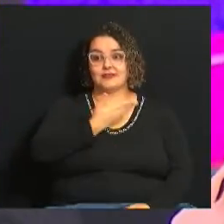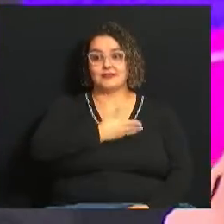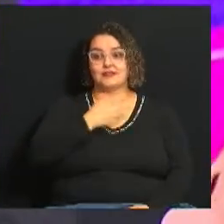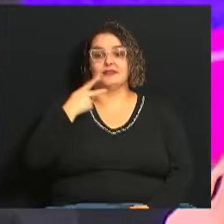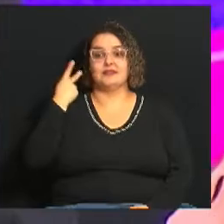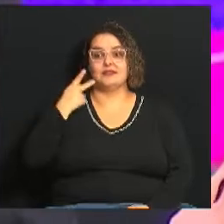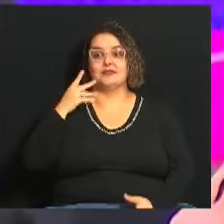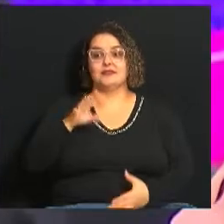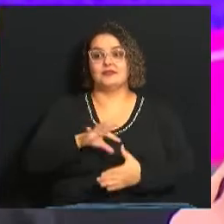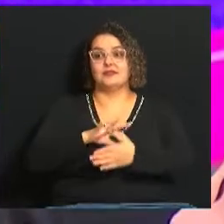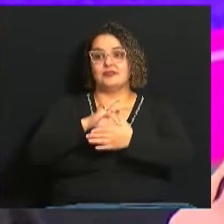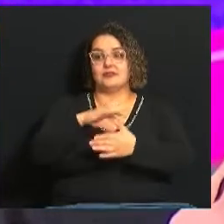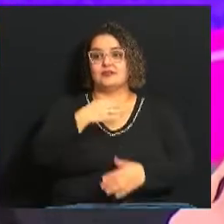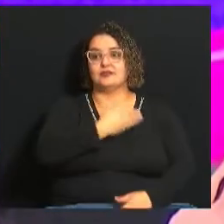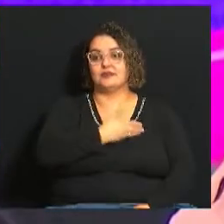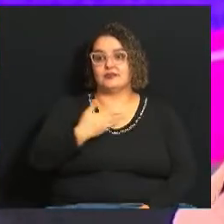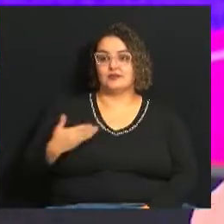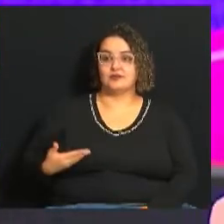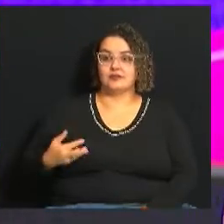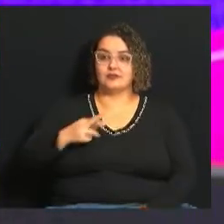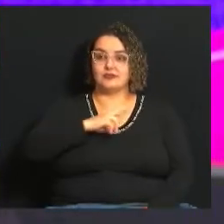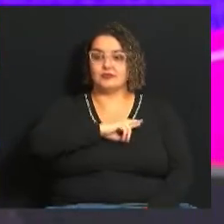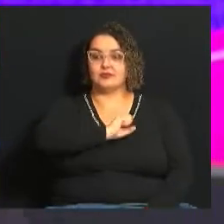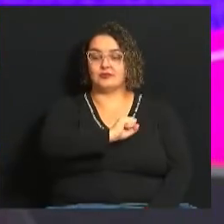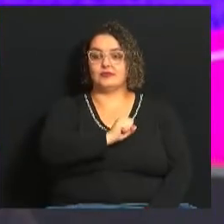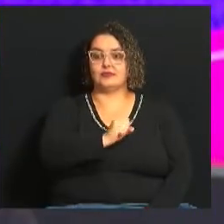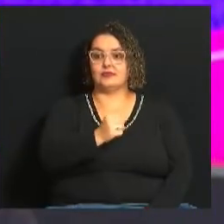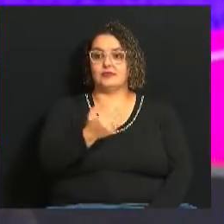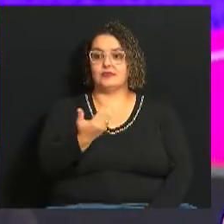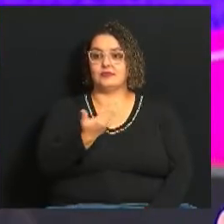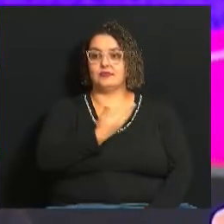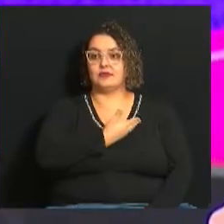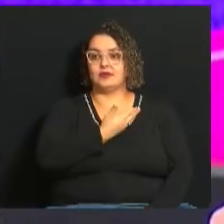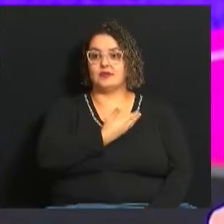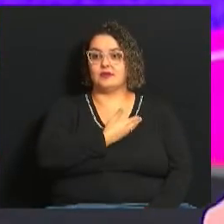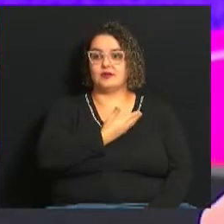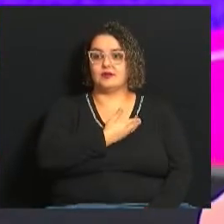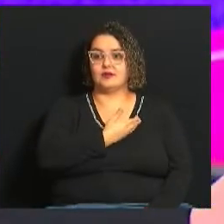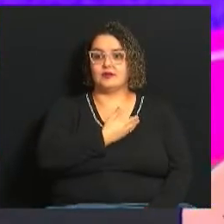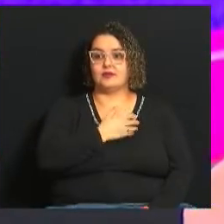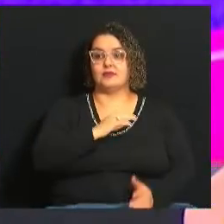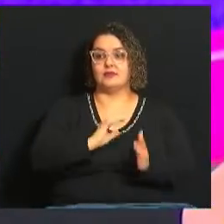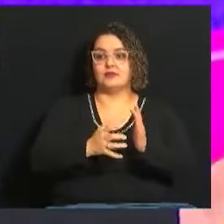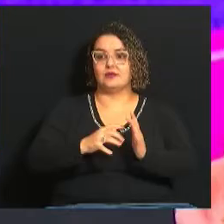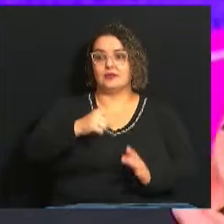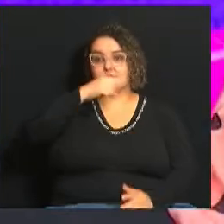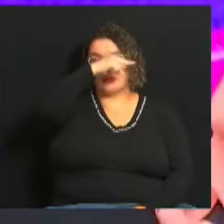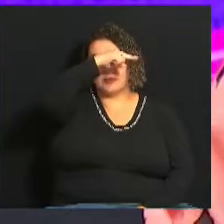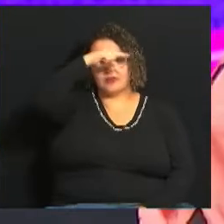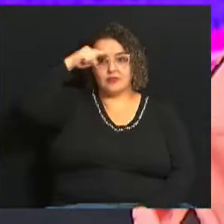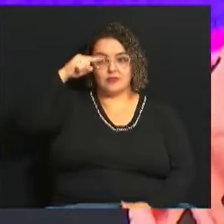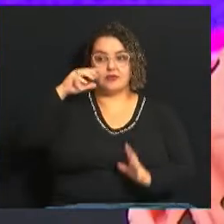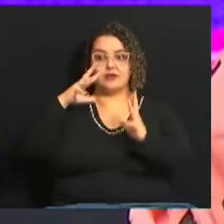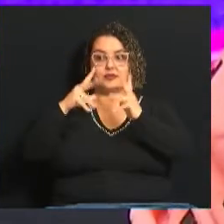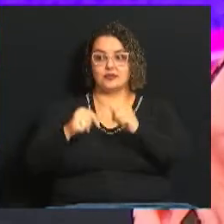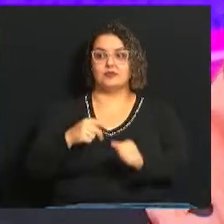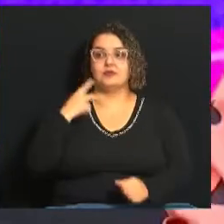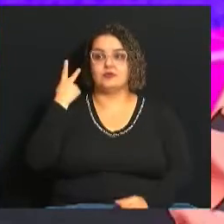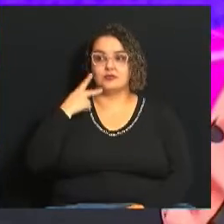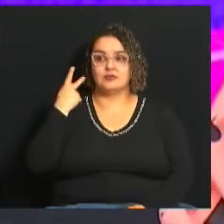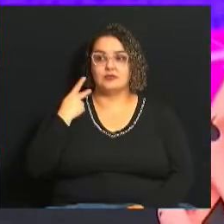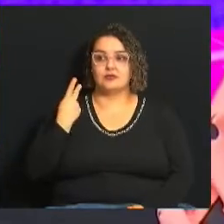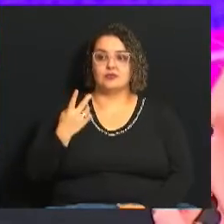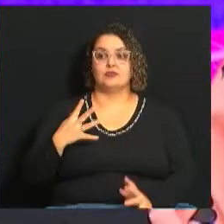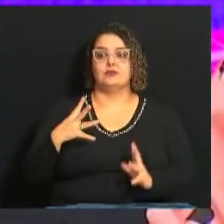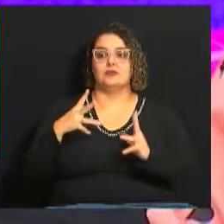líder Rossini, meu parceiro de partido, Otto Alejandro, e todos os vereadores também estão